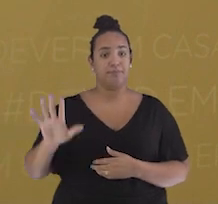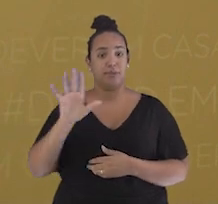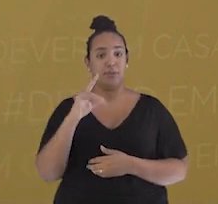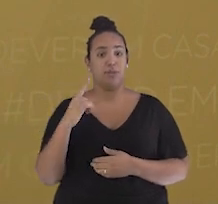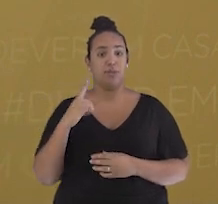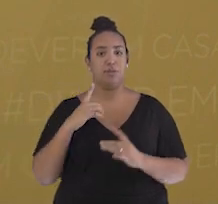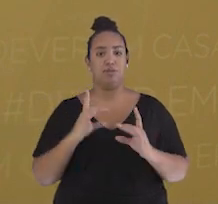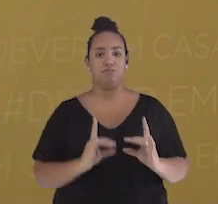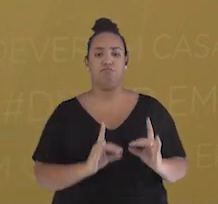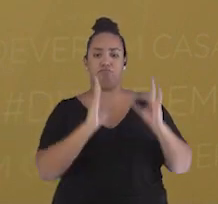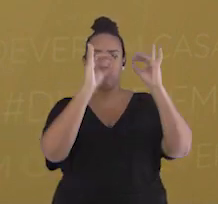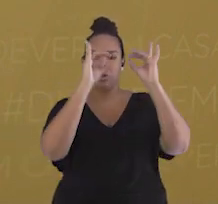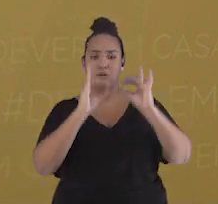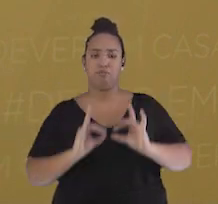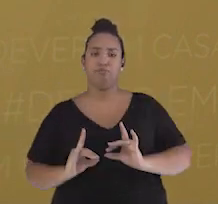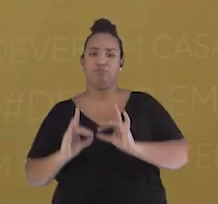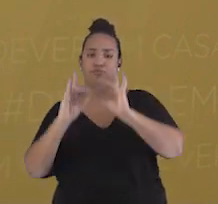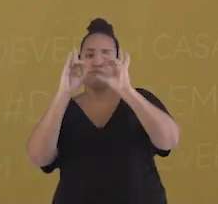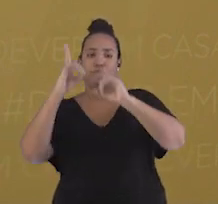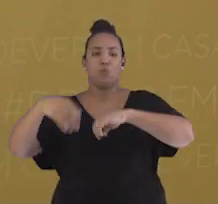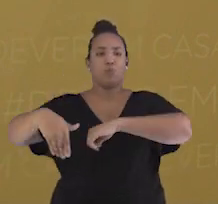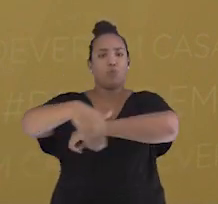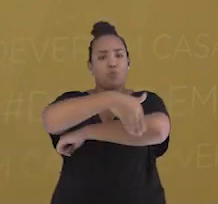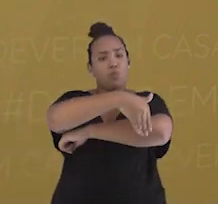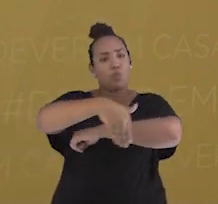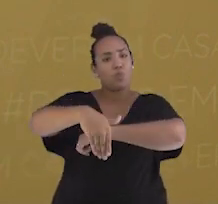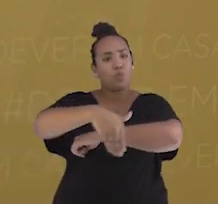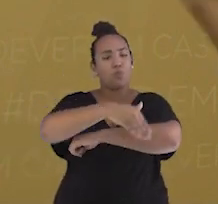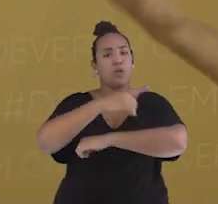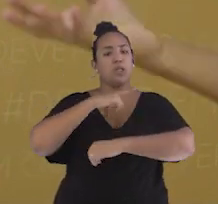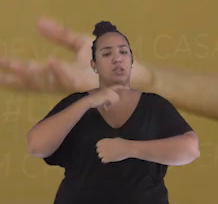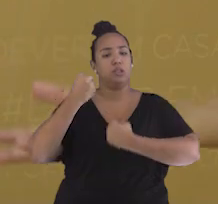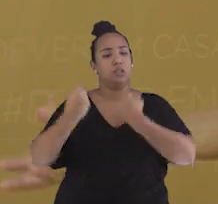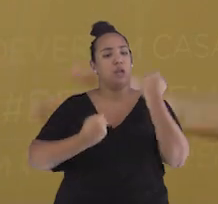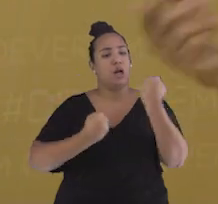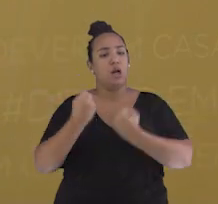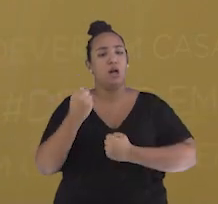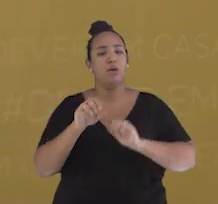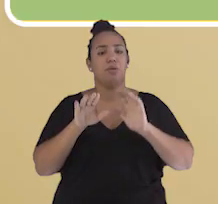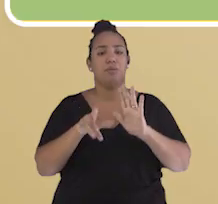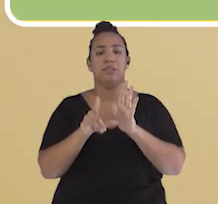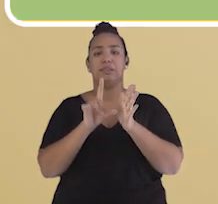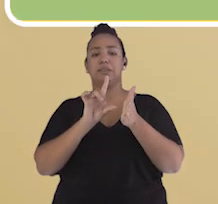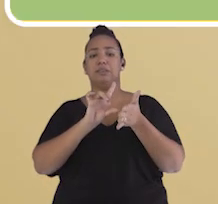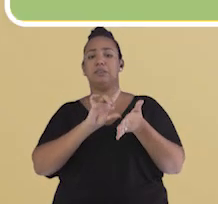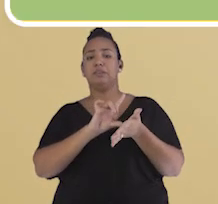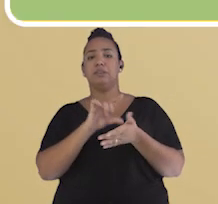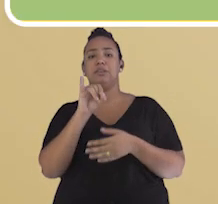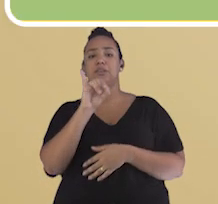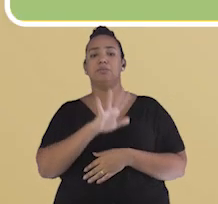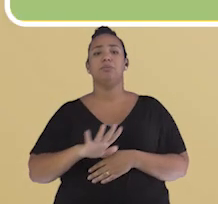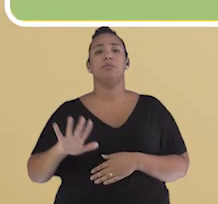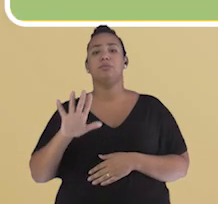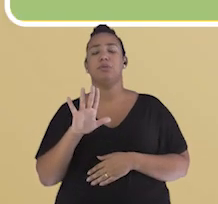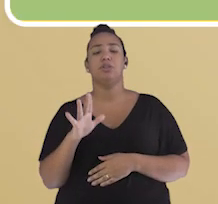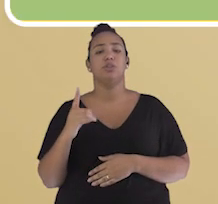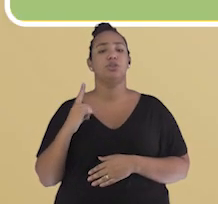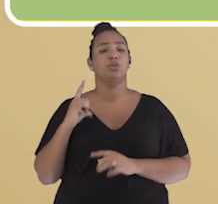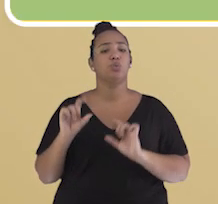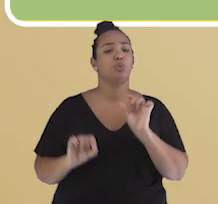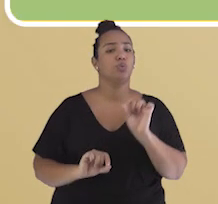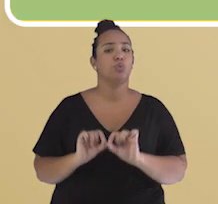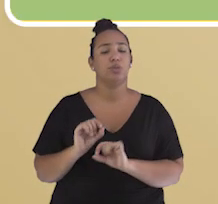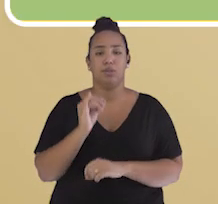paisagens artificiais, como as estruturas, que muitas vezes ficaram no lugar de plantações. Olha que interessante,